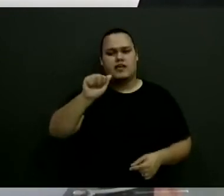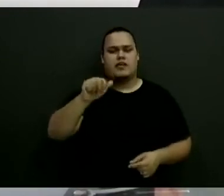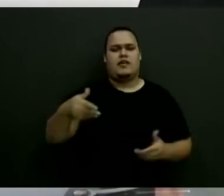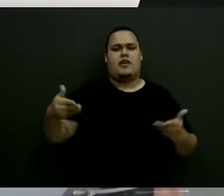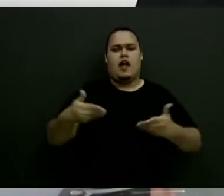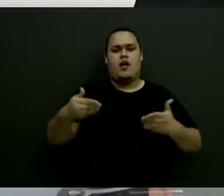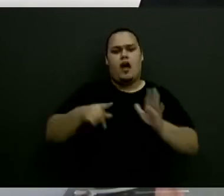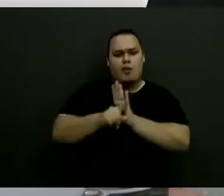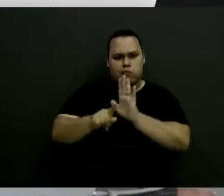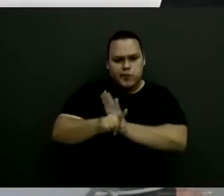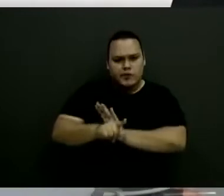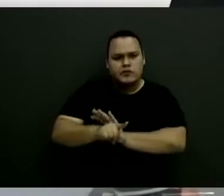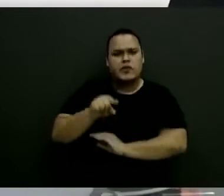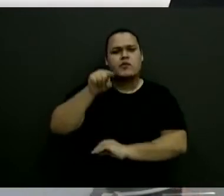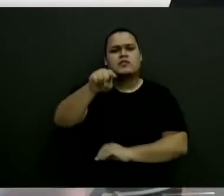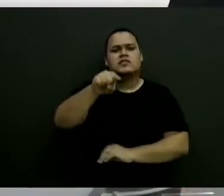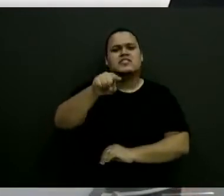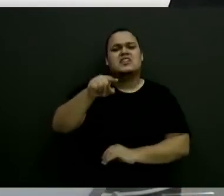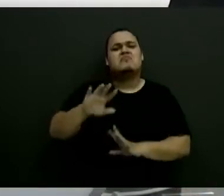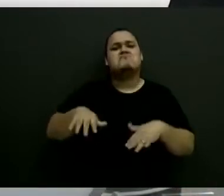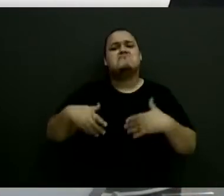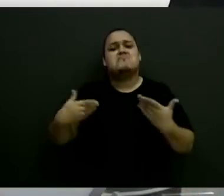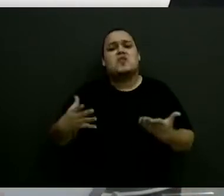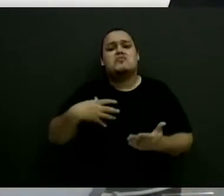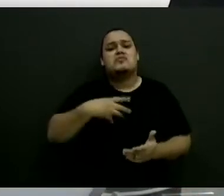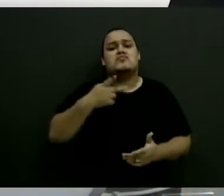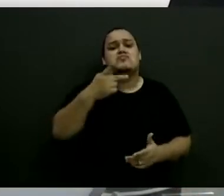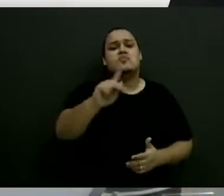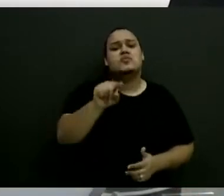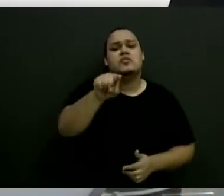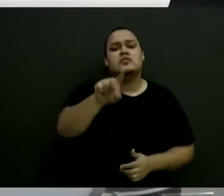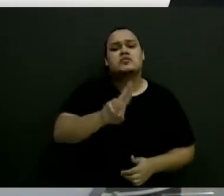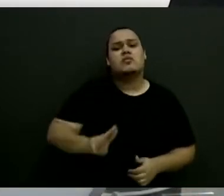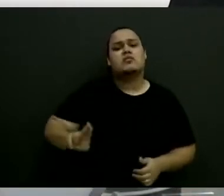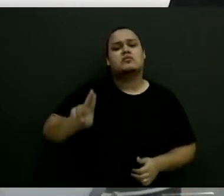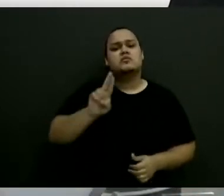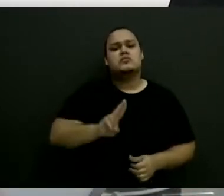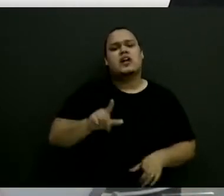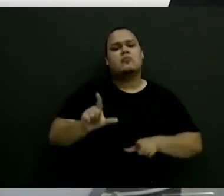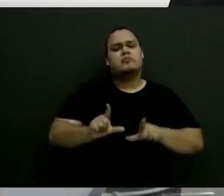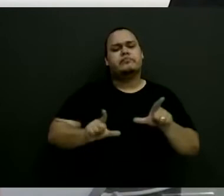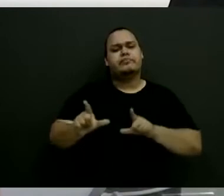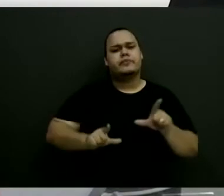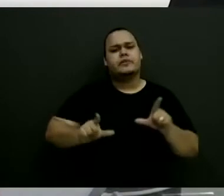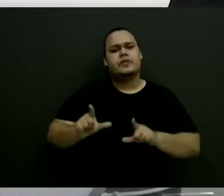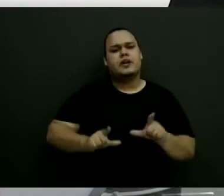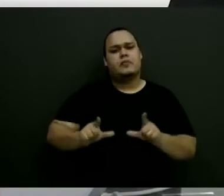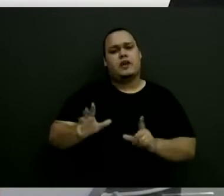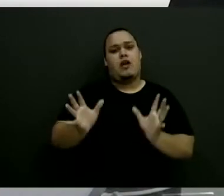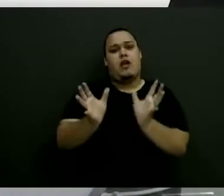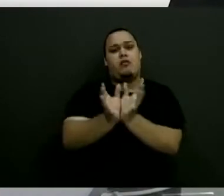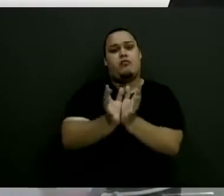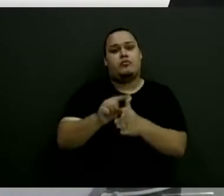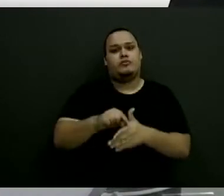saber qual a forma que você usa para poder trabalhar com sua liderança.